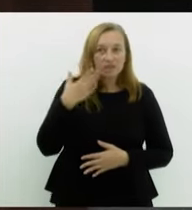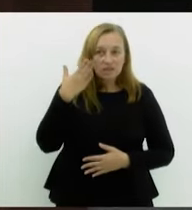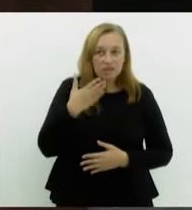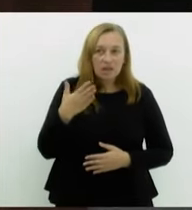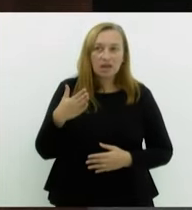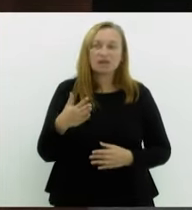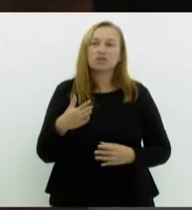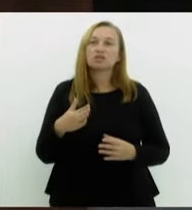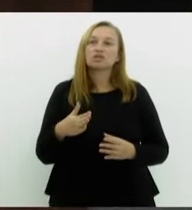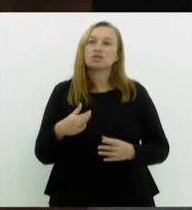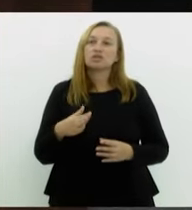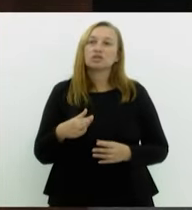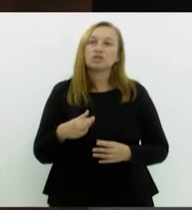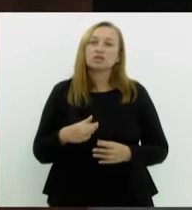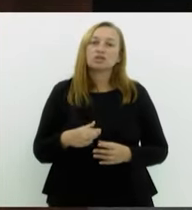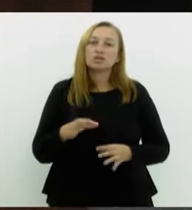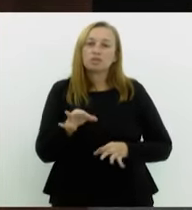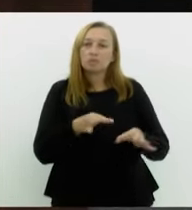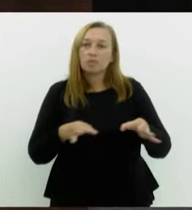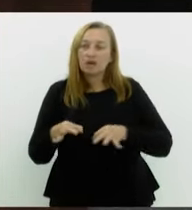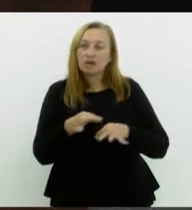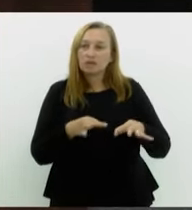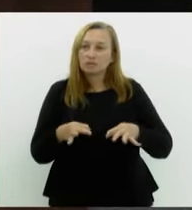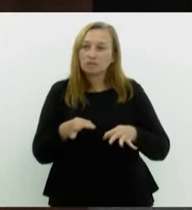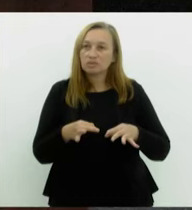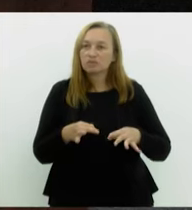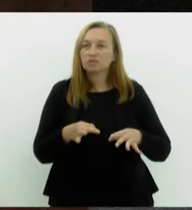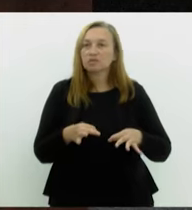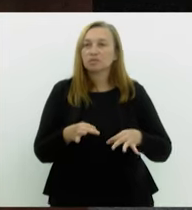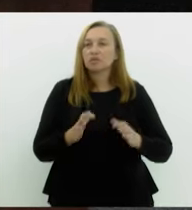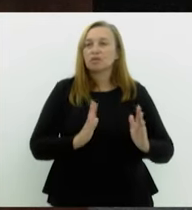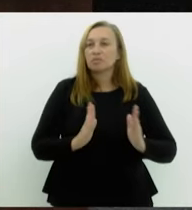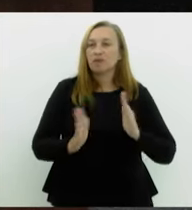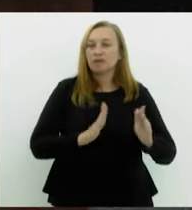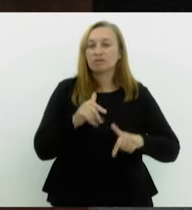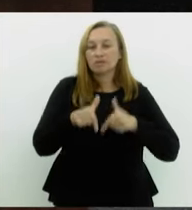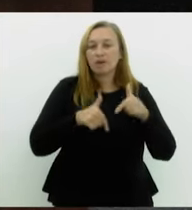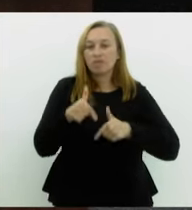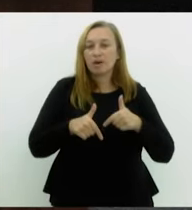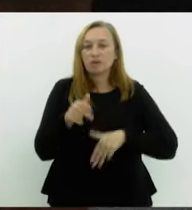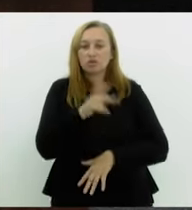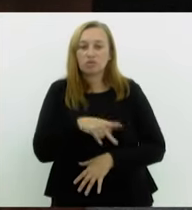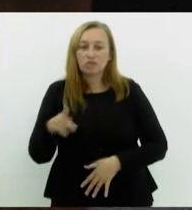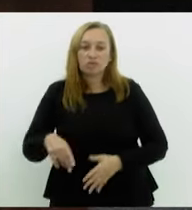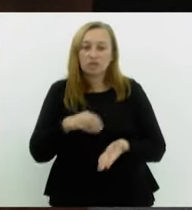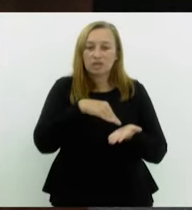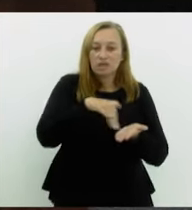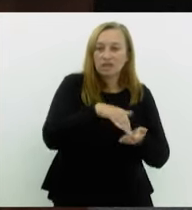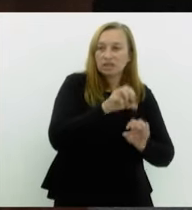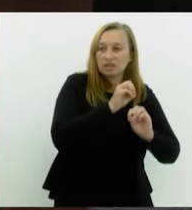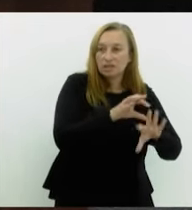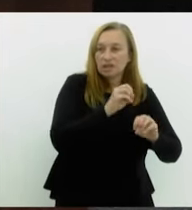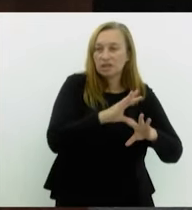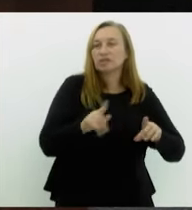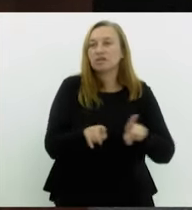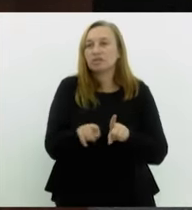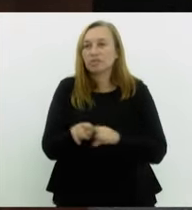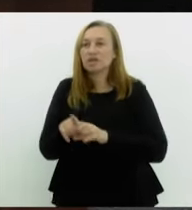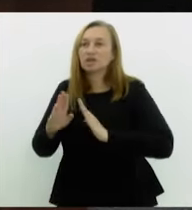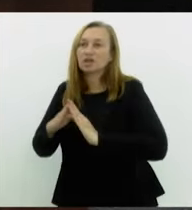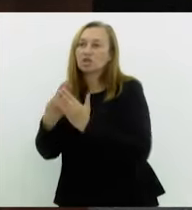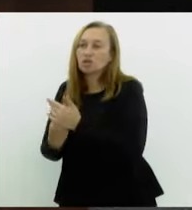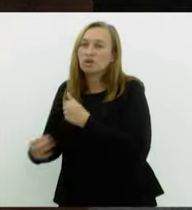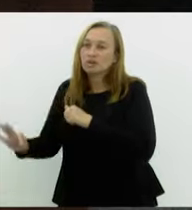promovendo a isonomia entre os planos de cargos e salários dos professores da SEDUC, da rede FAETEC